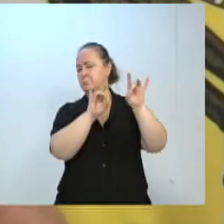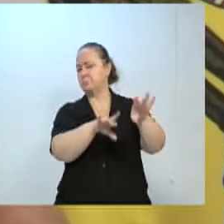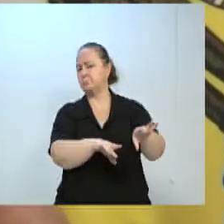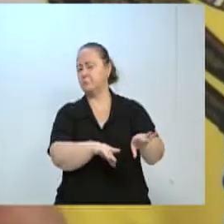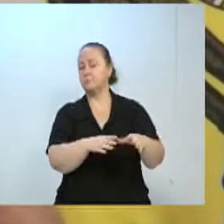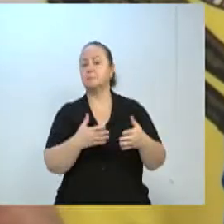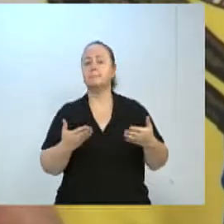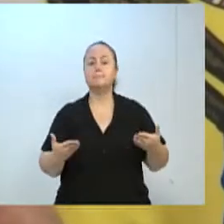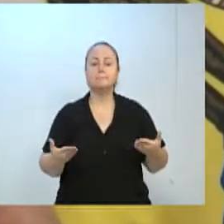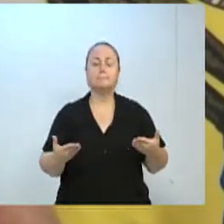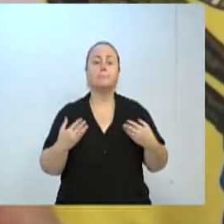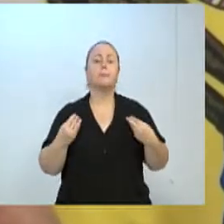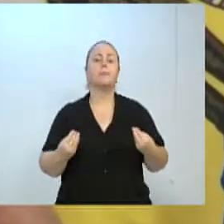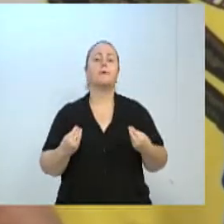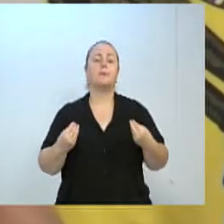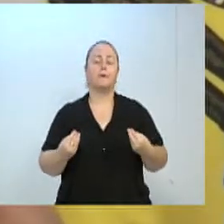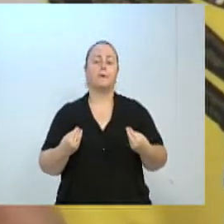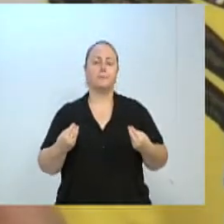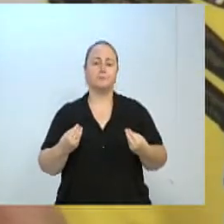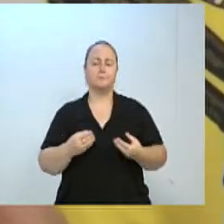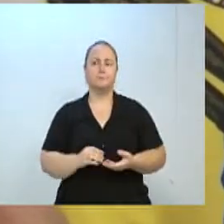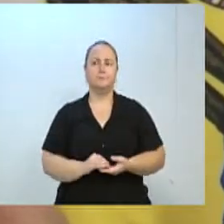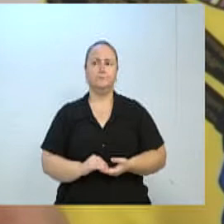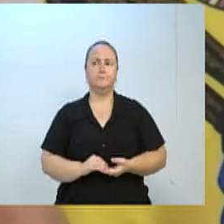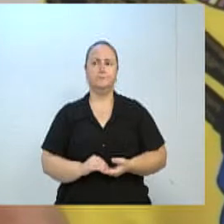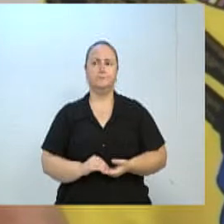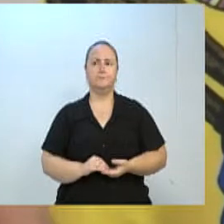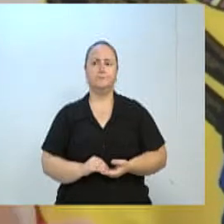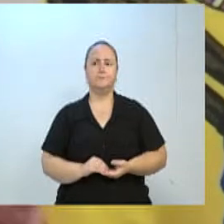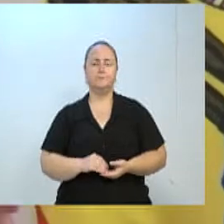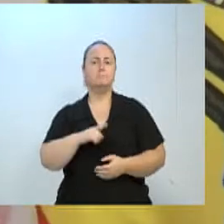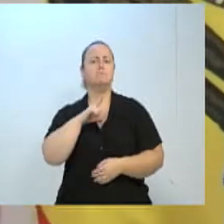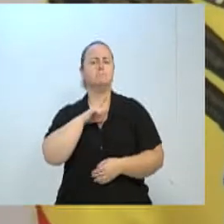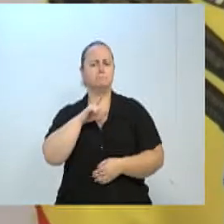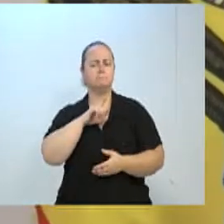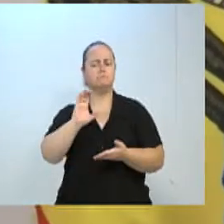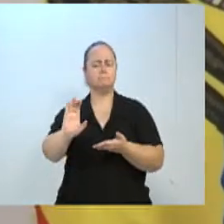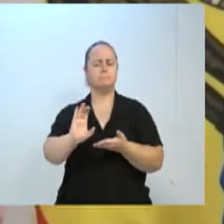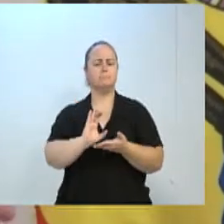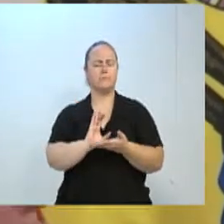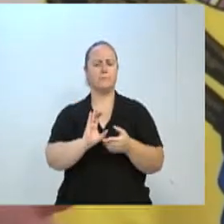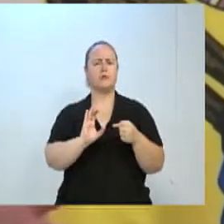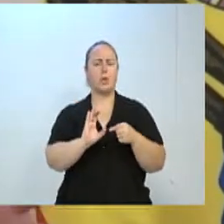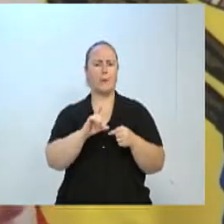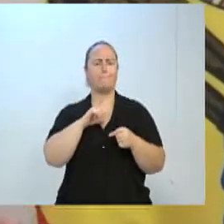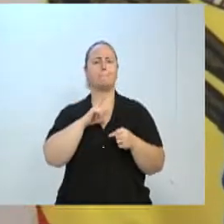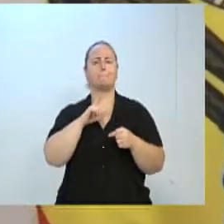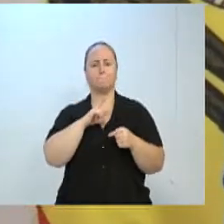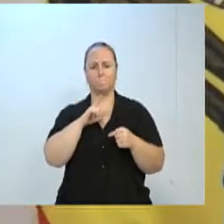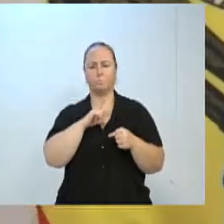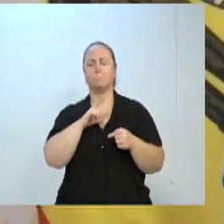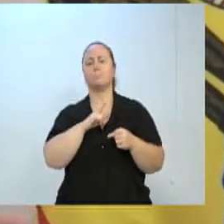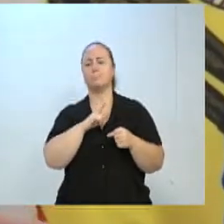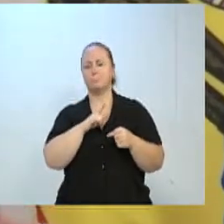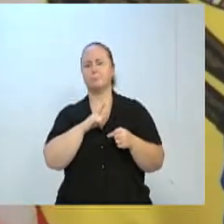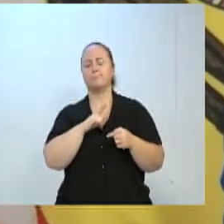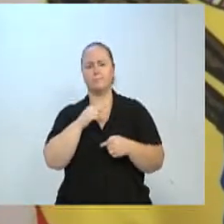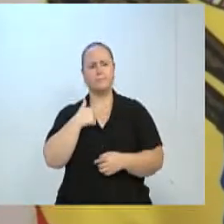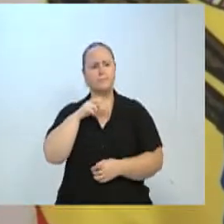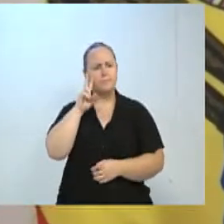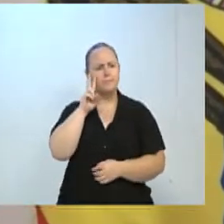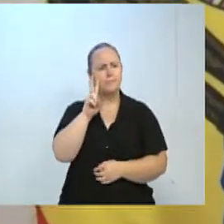pô, como é que vai ficar essa cidade? Os recursos têm. Eu acompanhei hoje a prestação de conta do